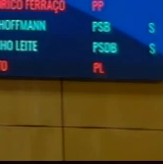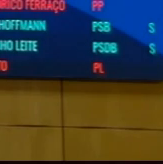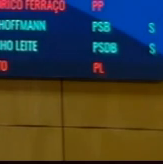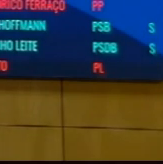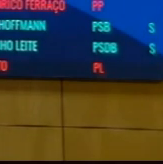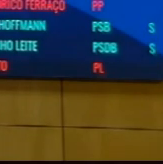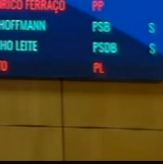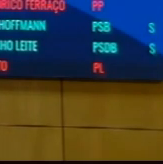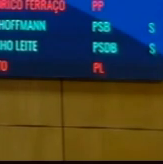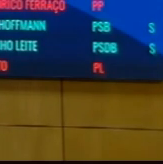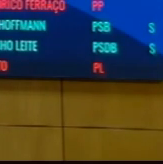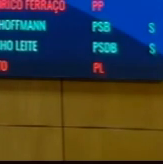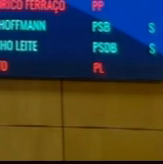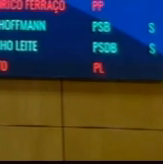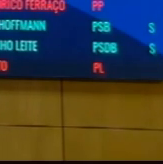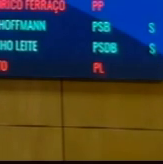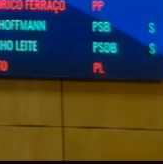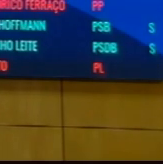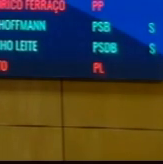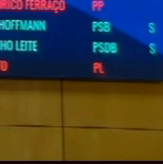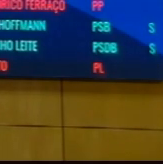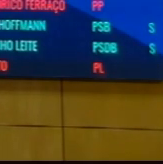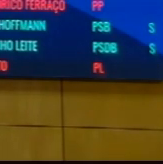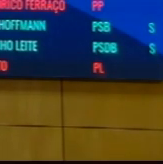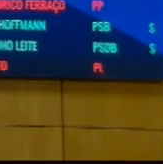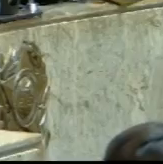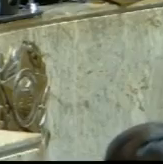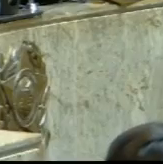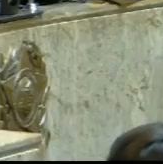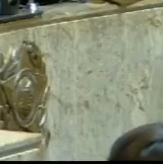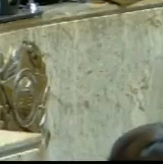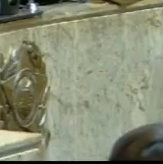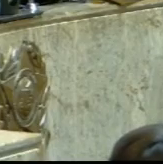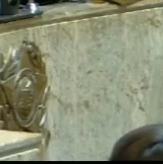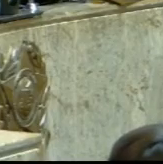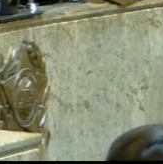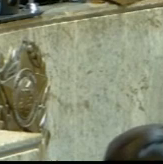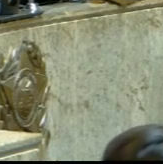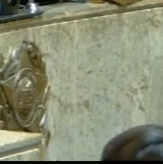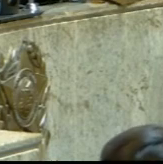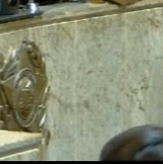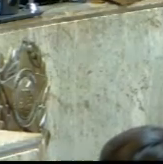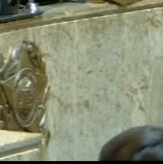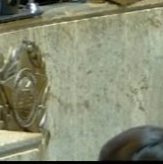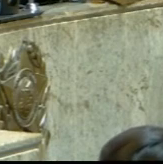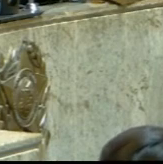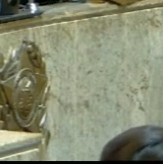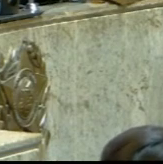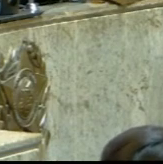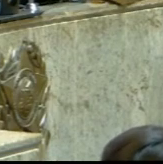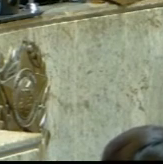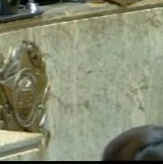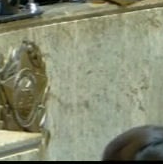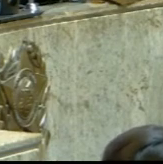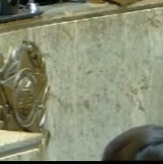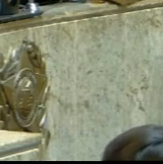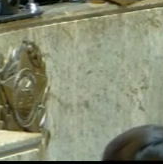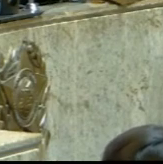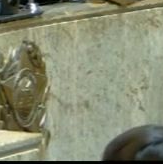Acabou de votar. Finalizando assim então o processo de votação. 25 deputados